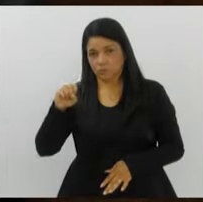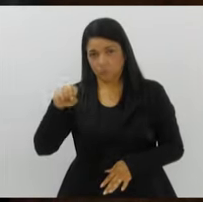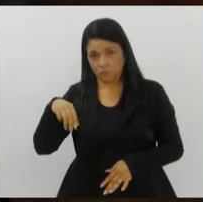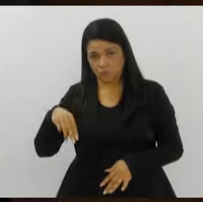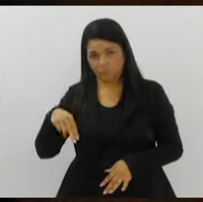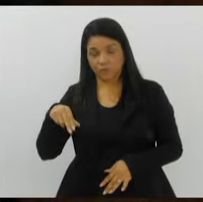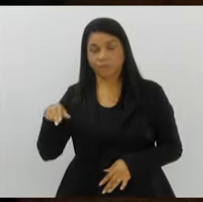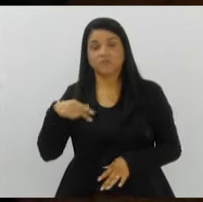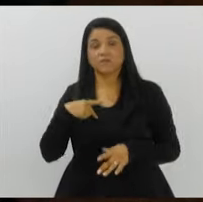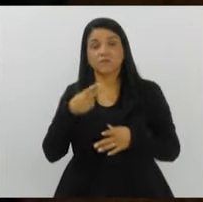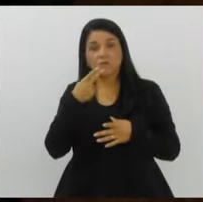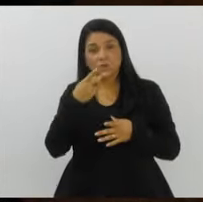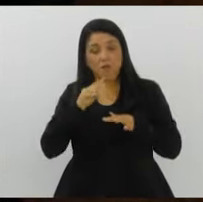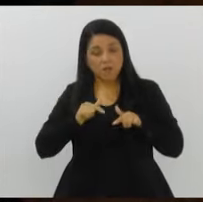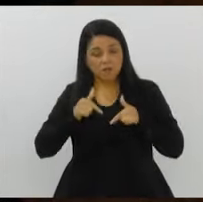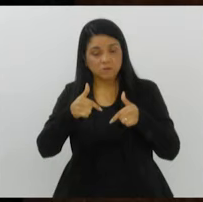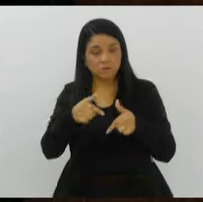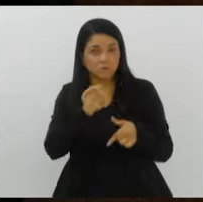do Rio de Janeiro